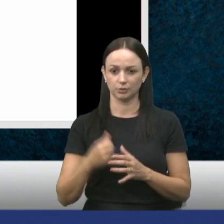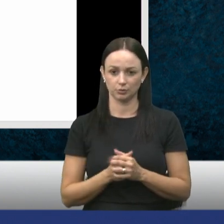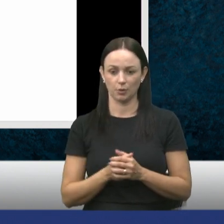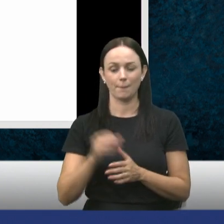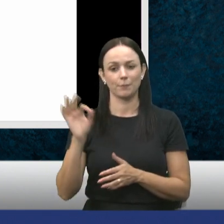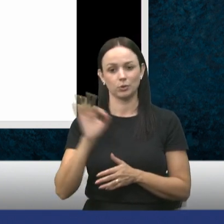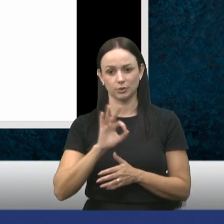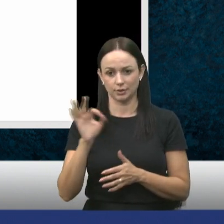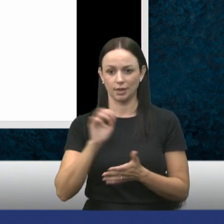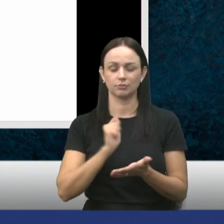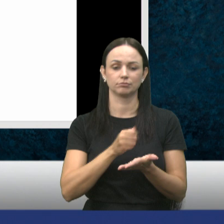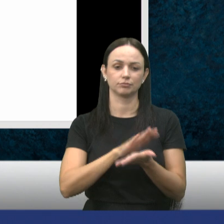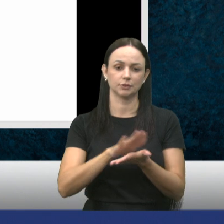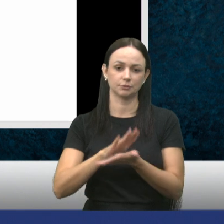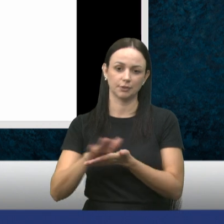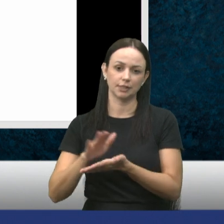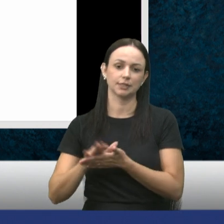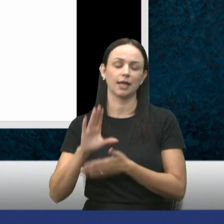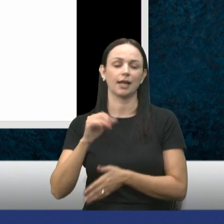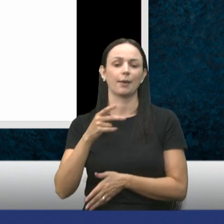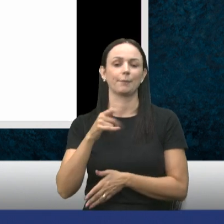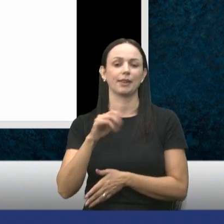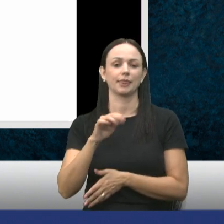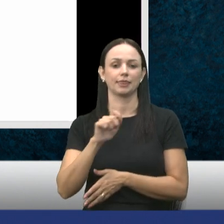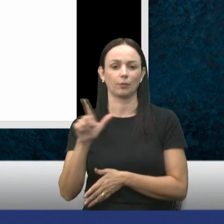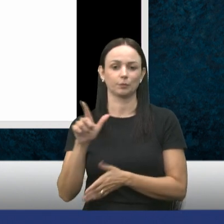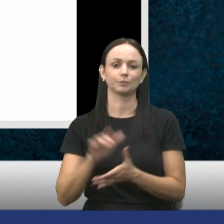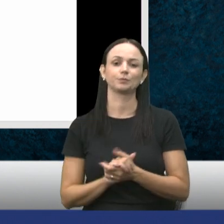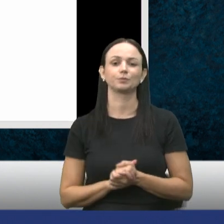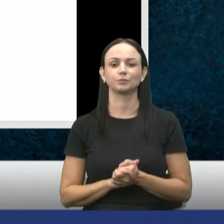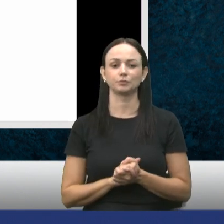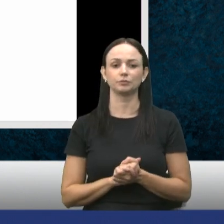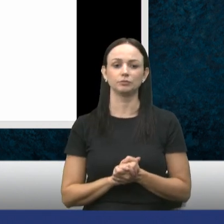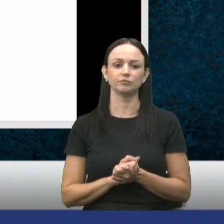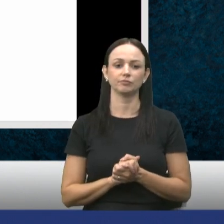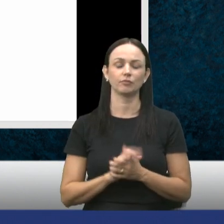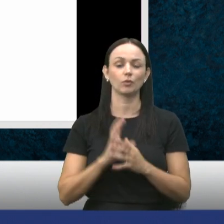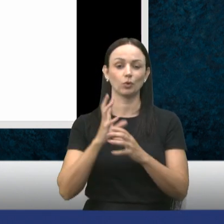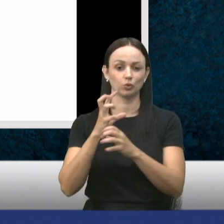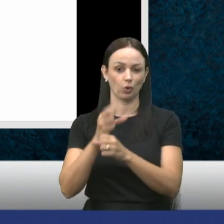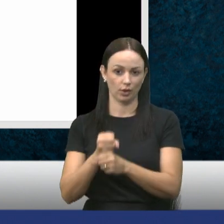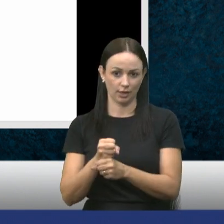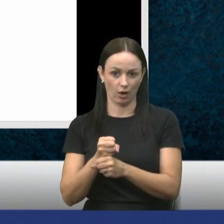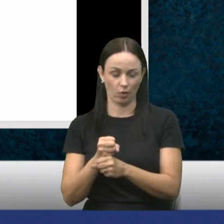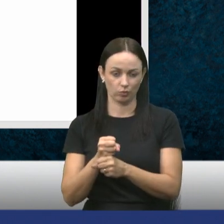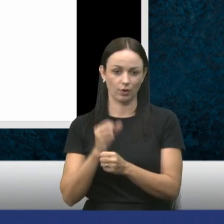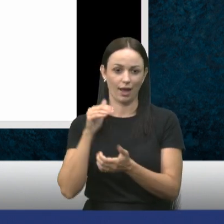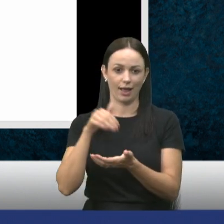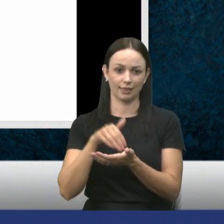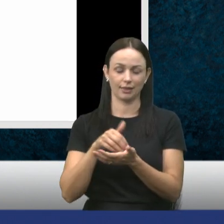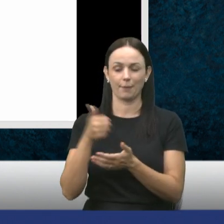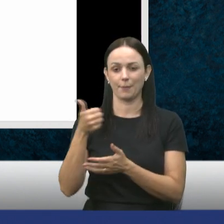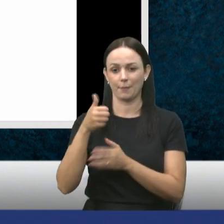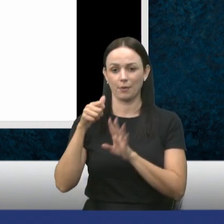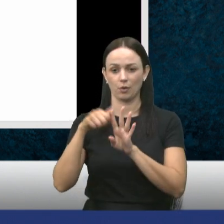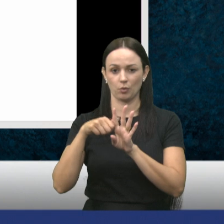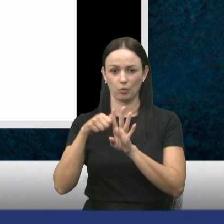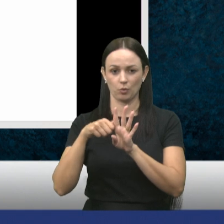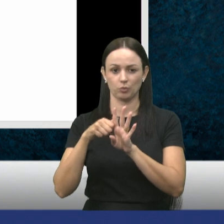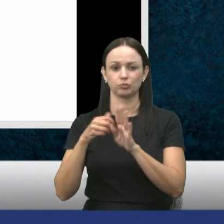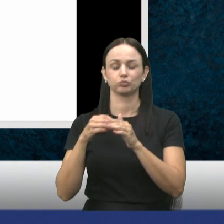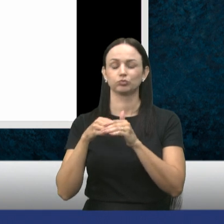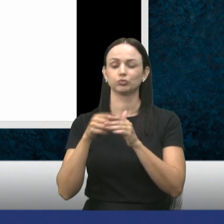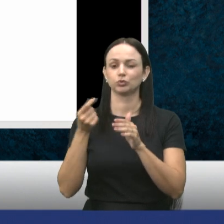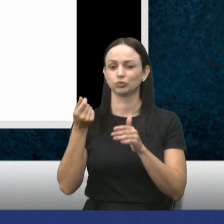20,54% na despesa de capital. No total, até o primeiro quadrimestre, foi empenhado